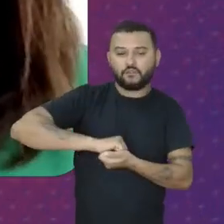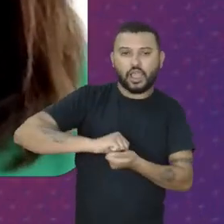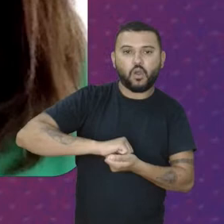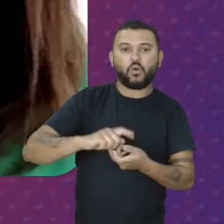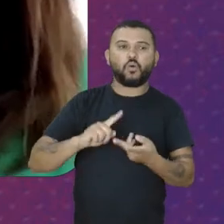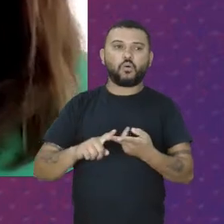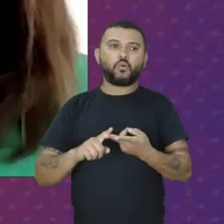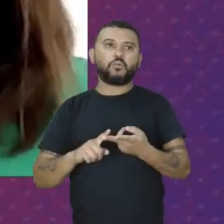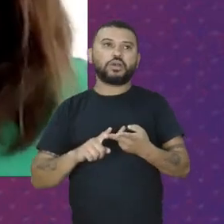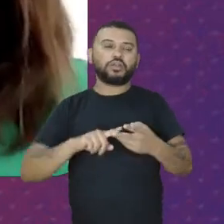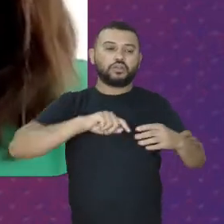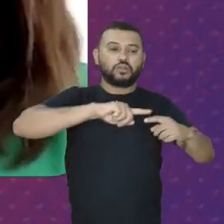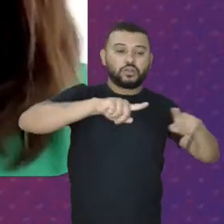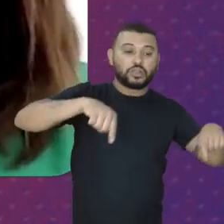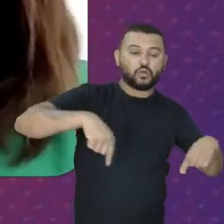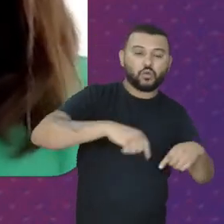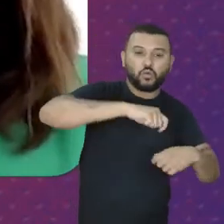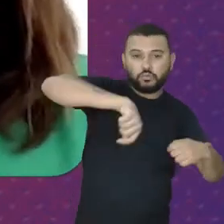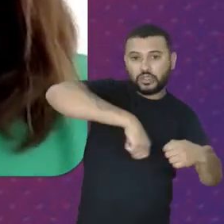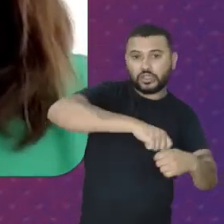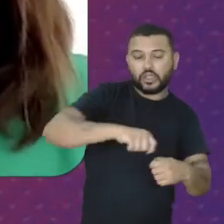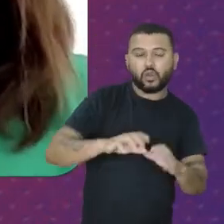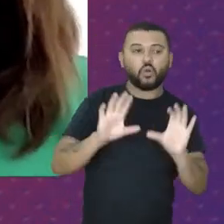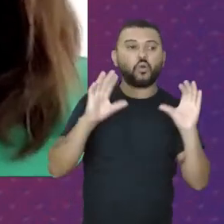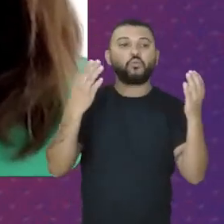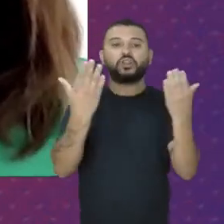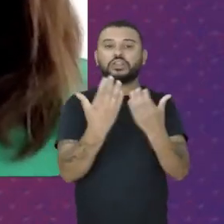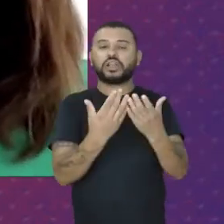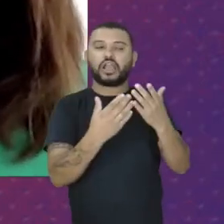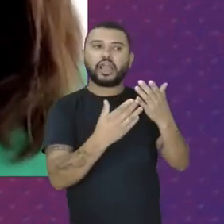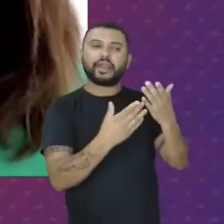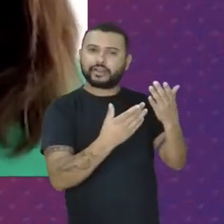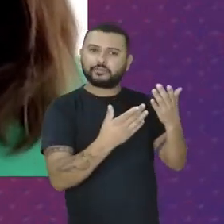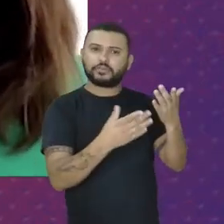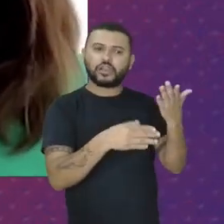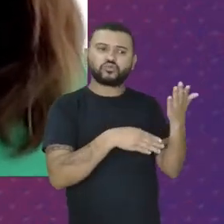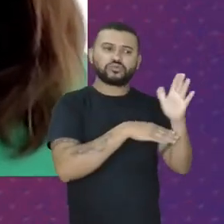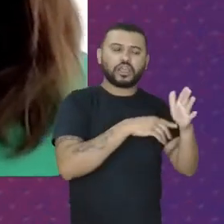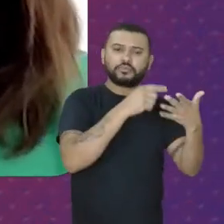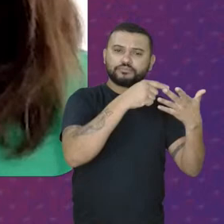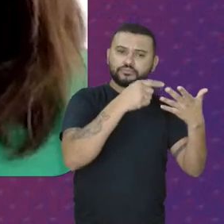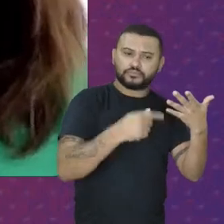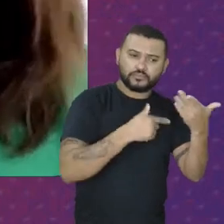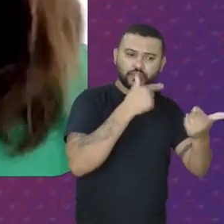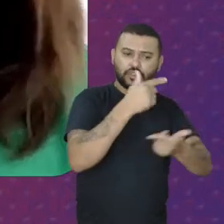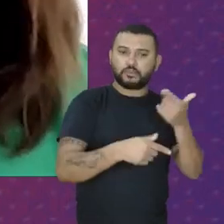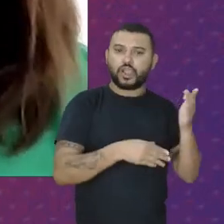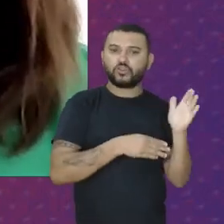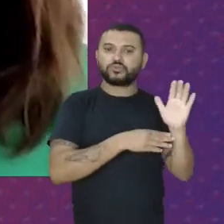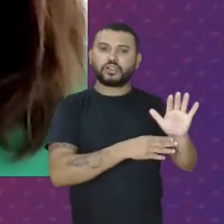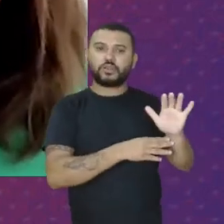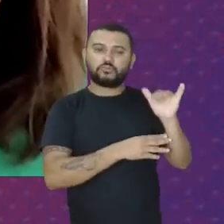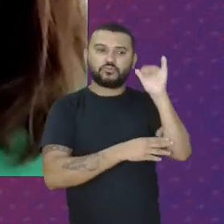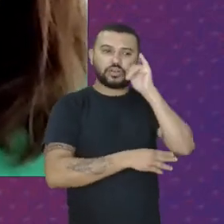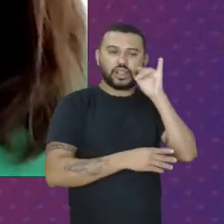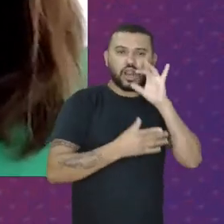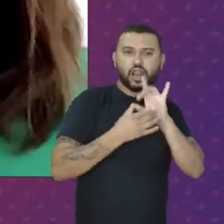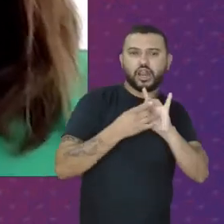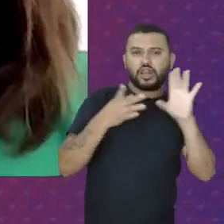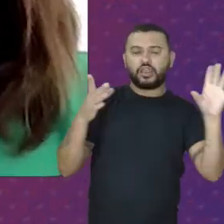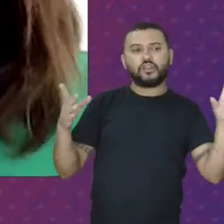uma cozinha comunitária, né? Ações e serviços que ela deveria ter à